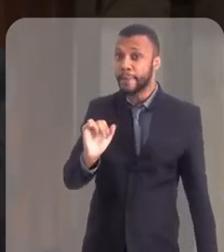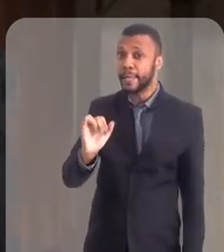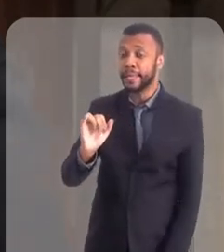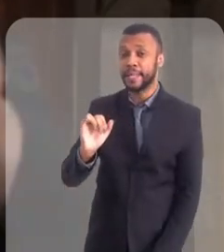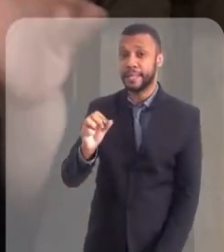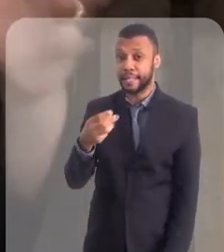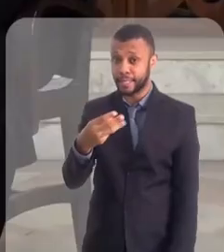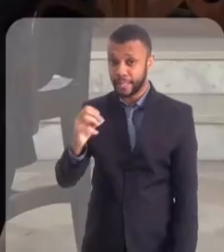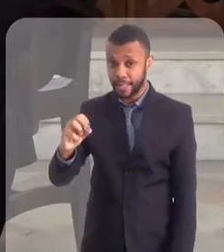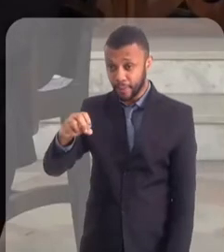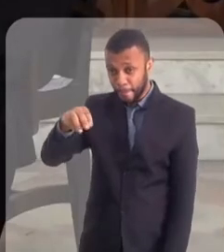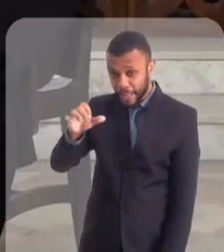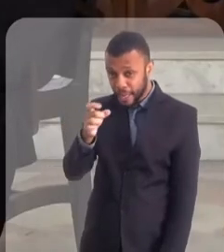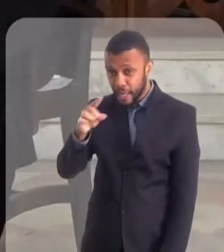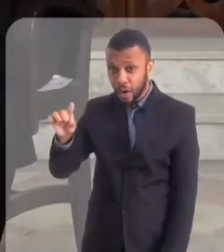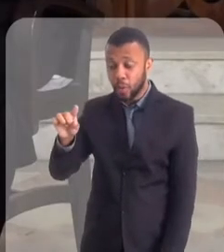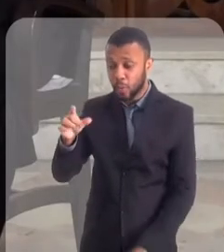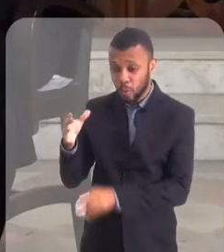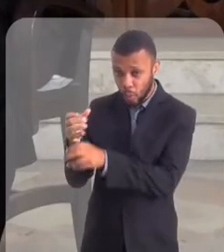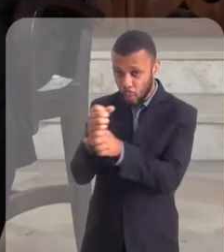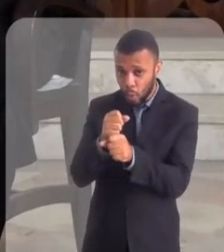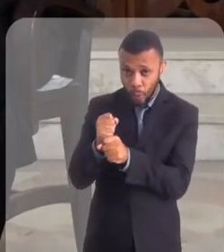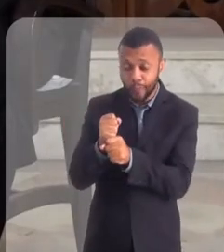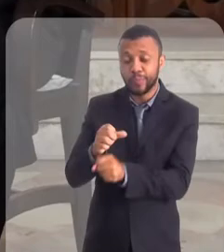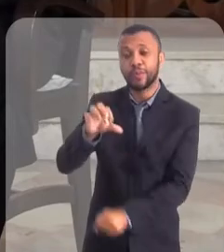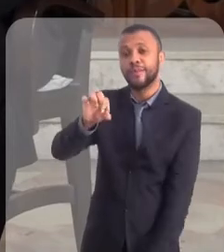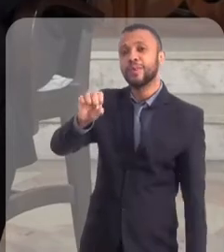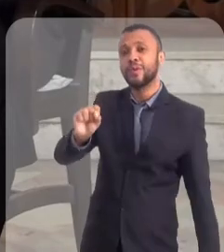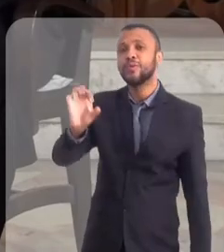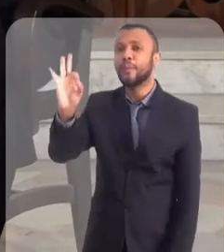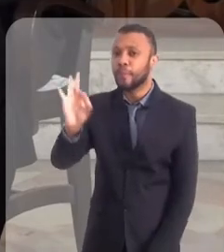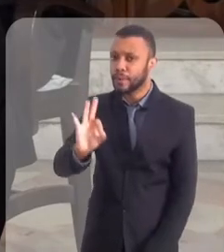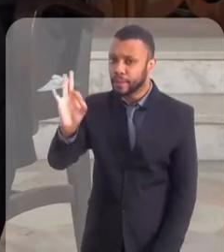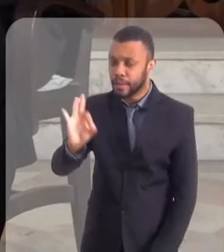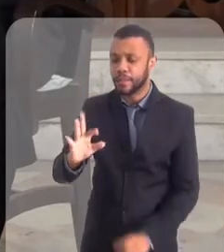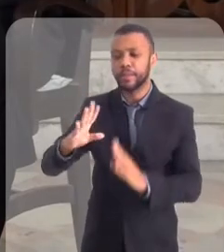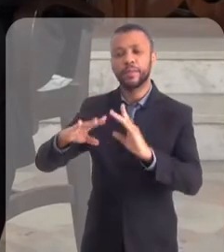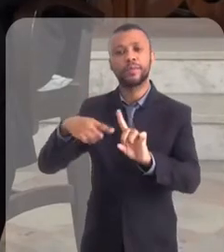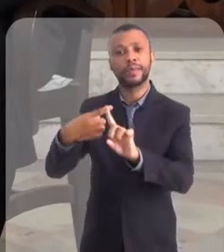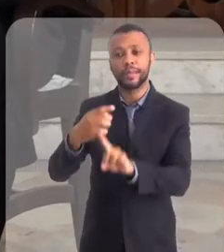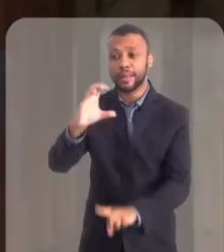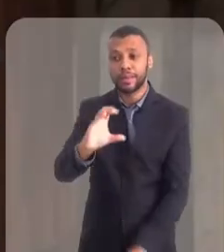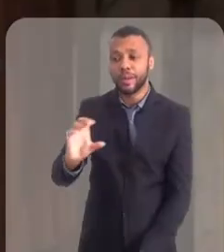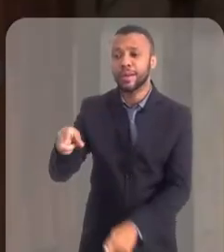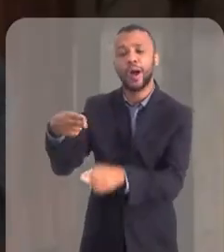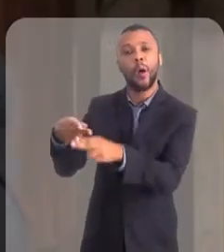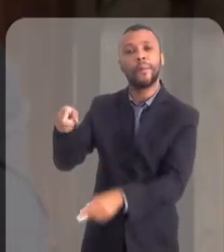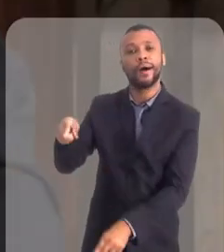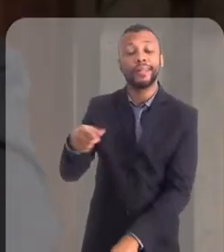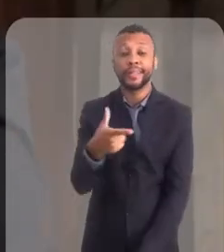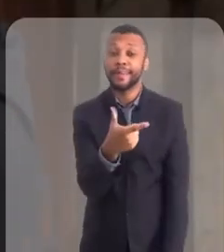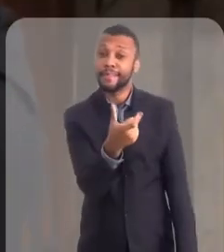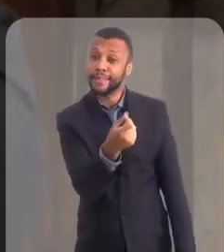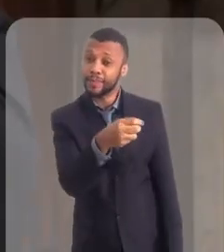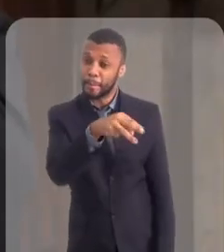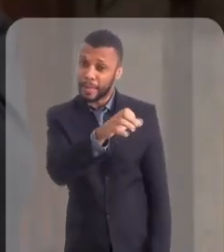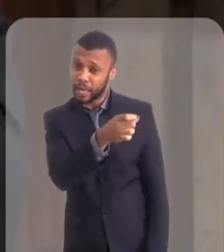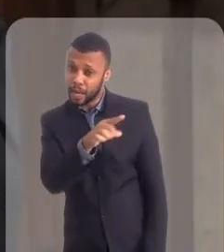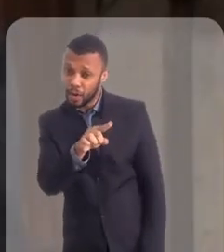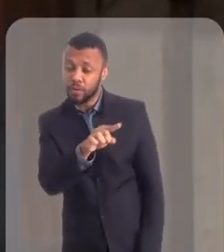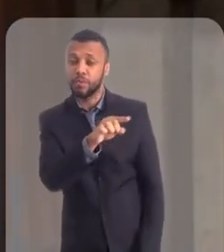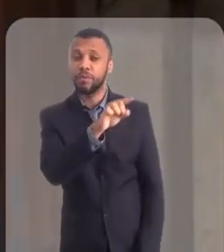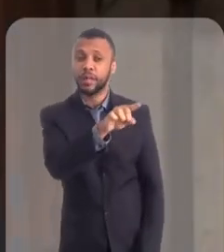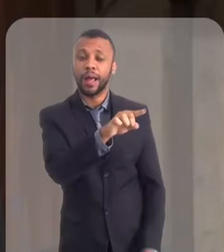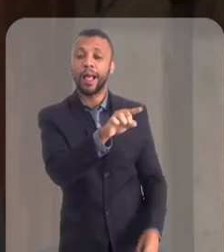milhões, 98,5% são da Igreja Romana. Os outros 1,5%, cerca de 20 milhões, se dividem